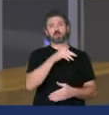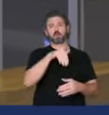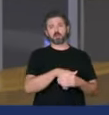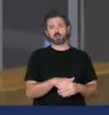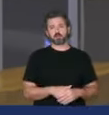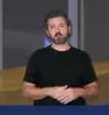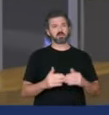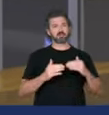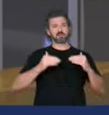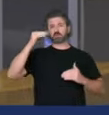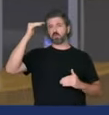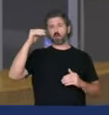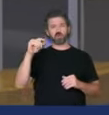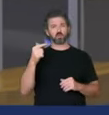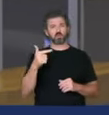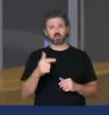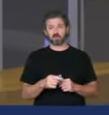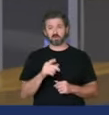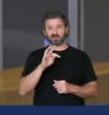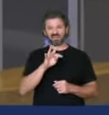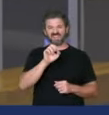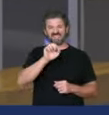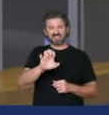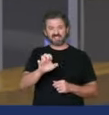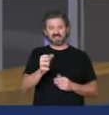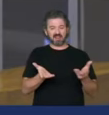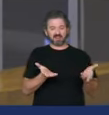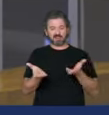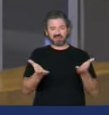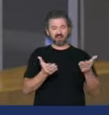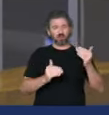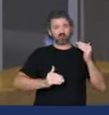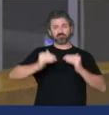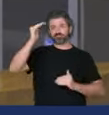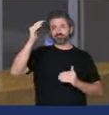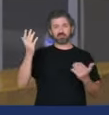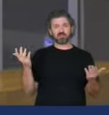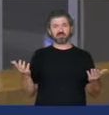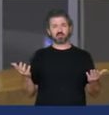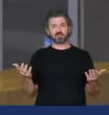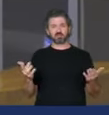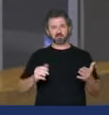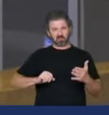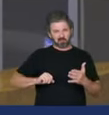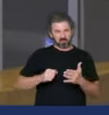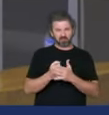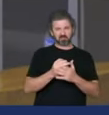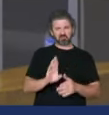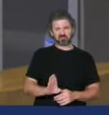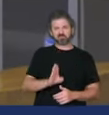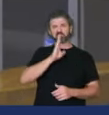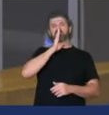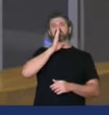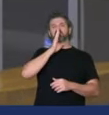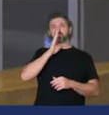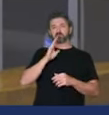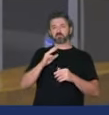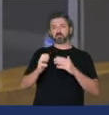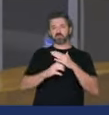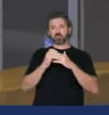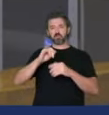desigual, como o TSE tratou de forma desigual, censurando veículos de imprensa como a Jovem